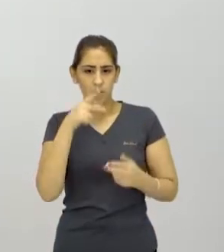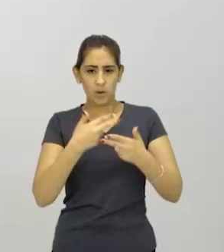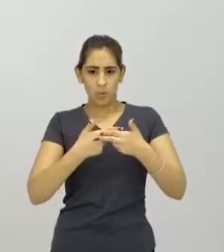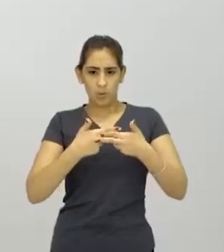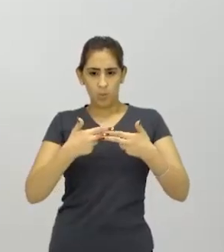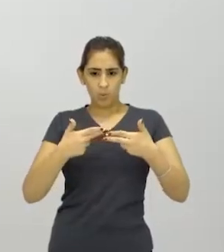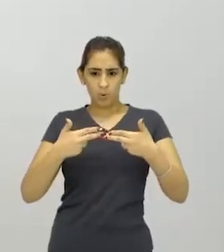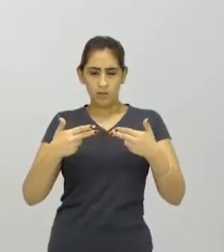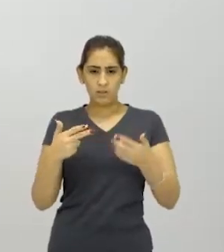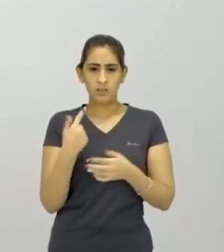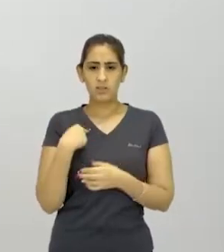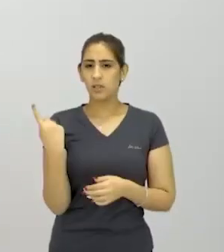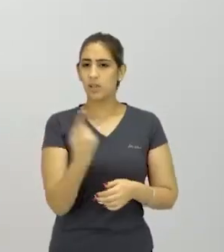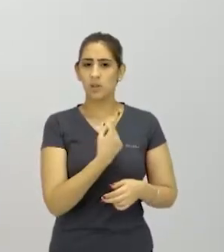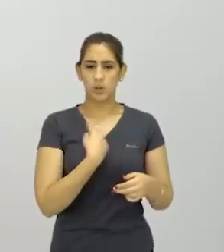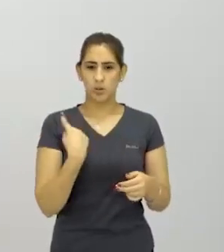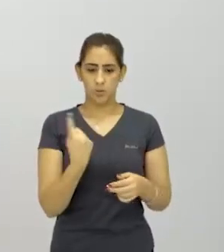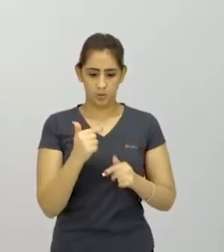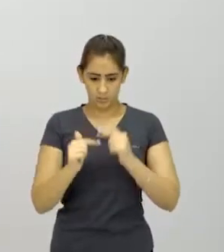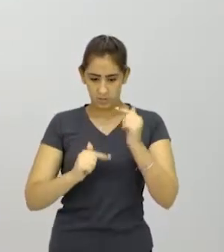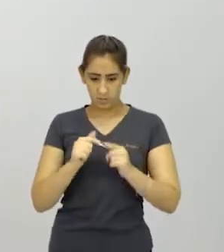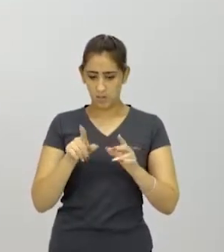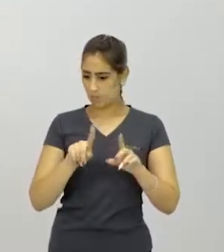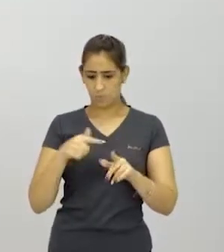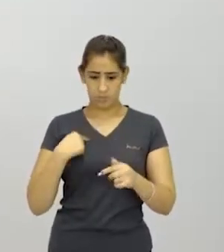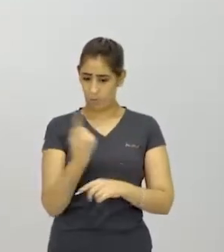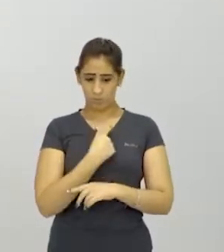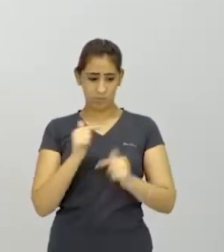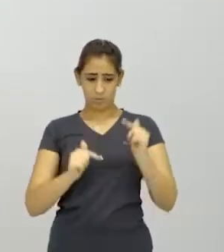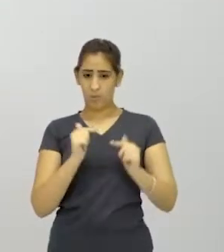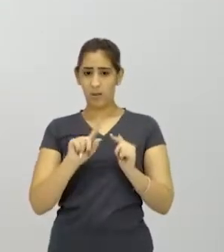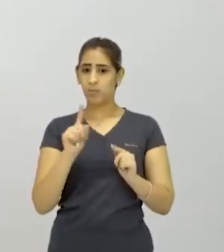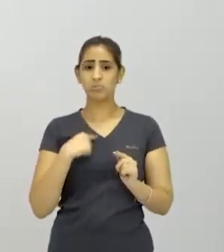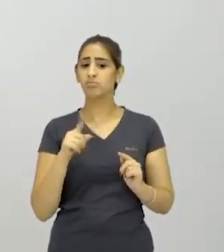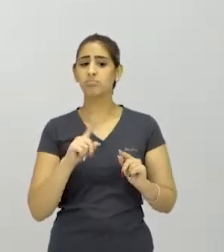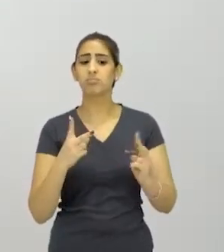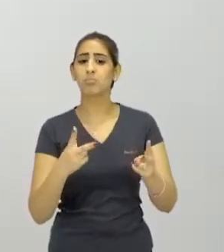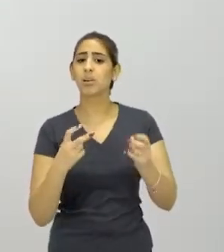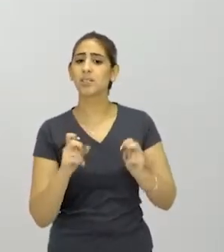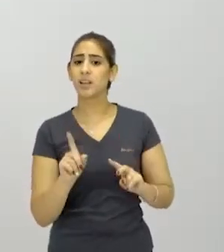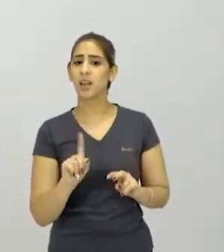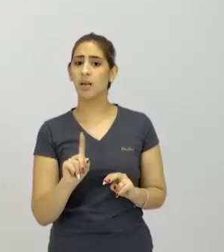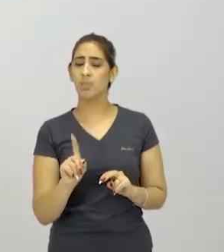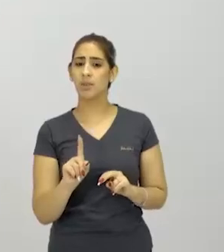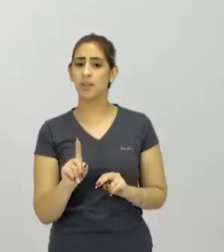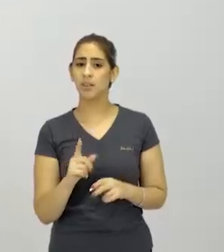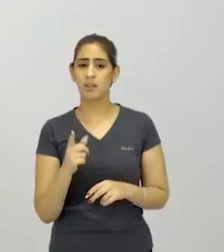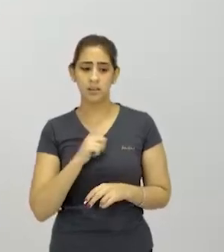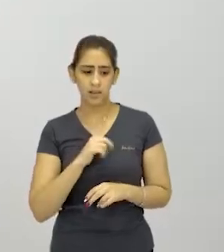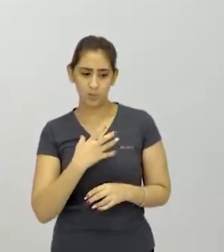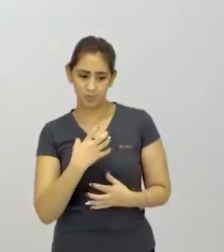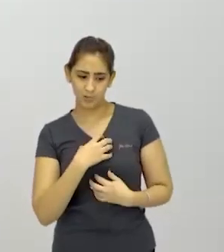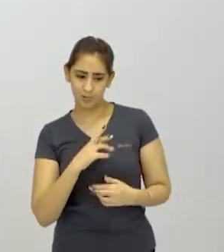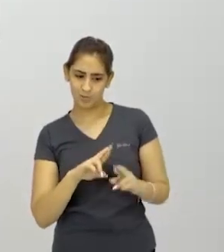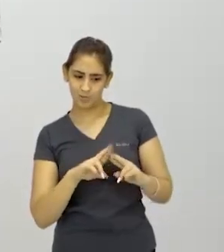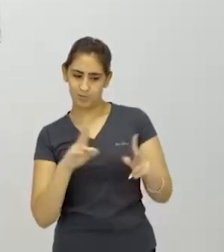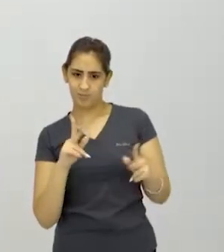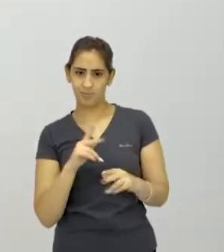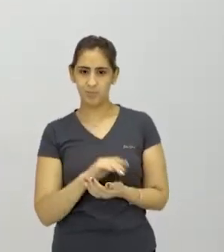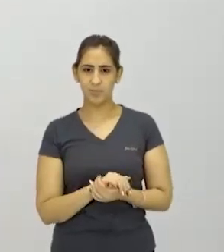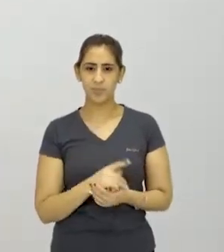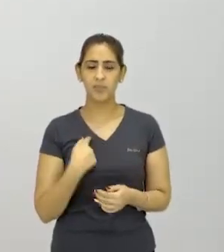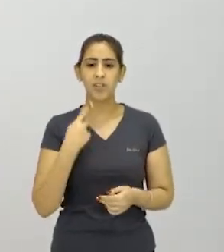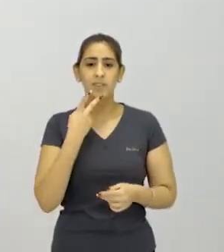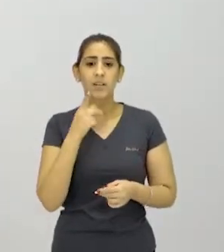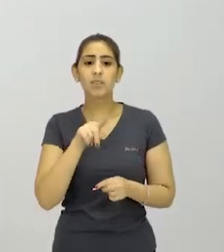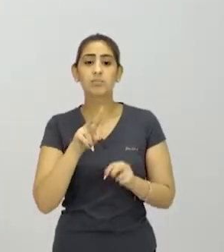coisas que nós aqui que não trabalhamos com isso não vamos perceber, né? Eu acredito que tem uma pegada assim. Falando em